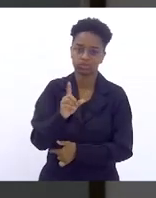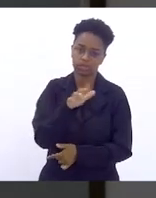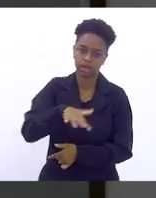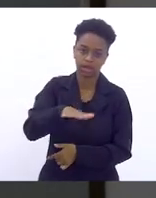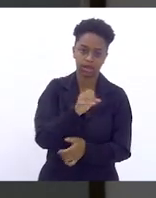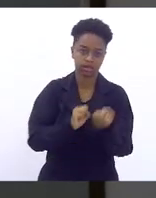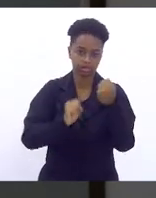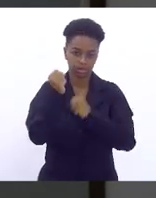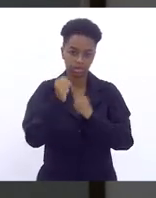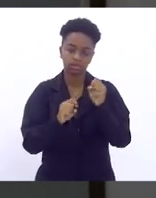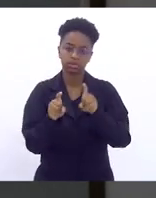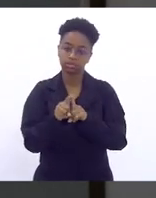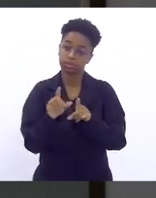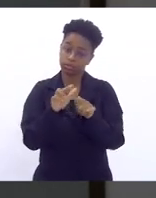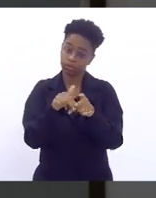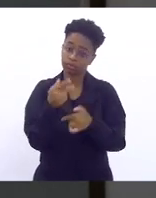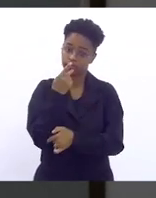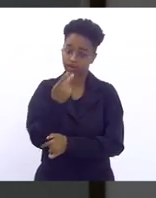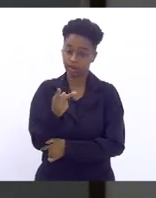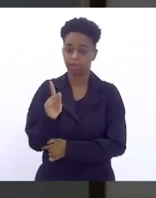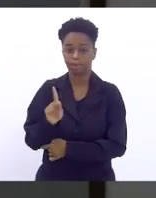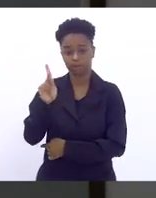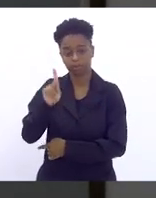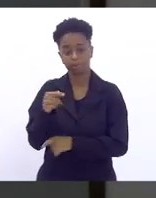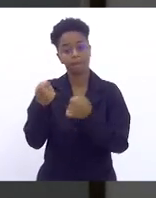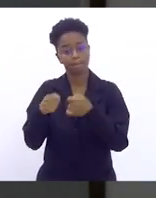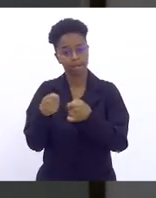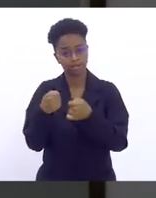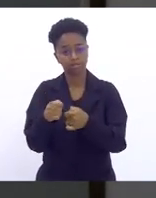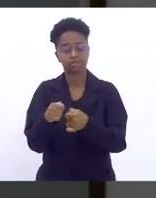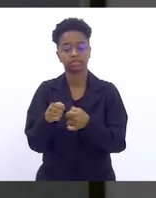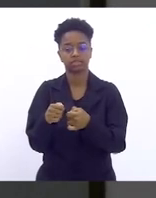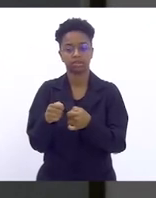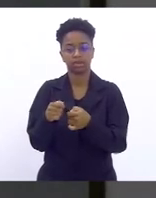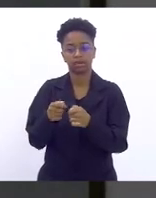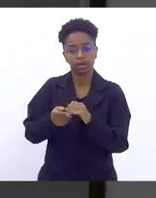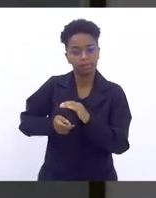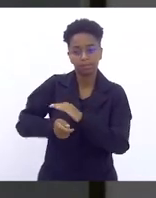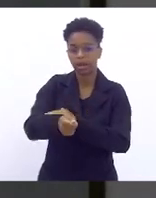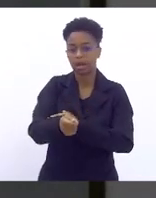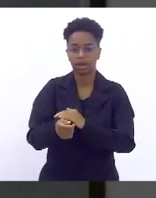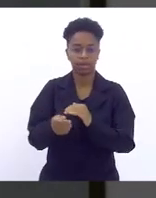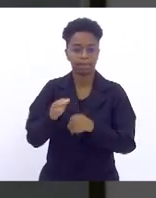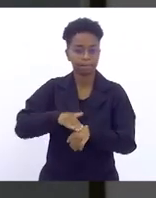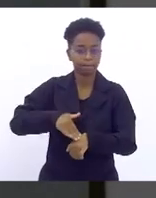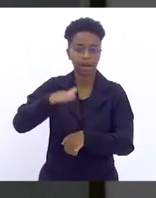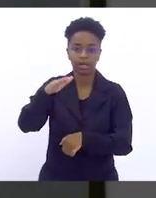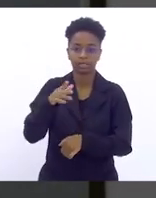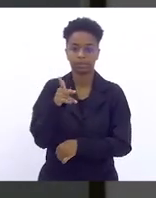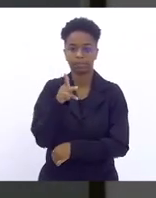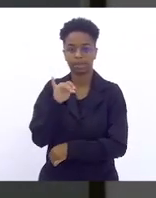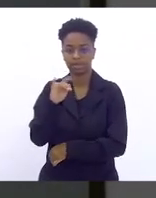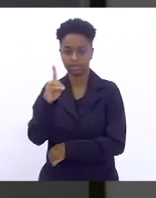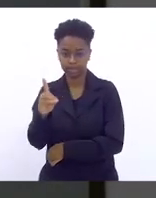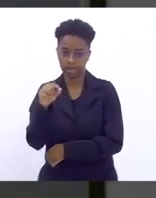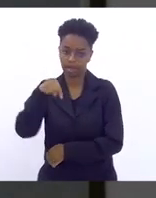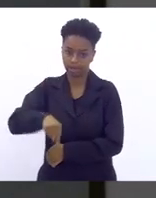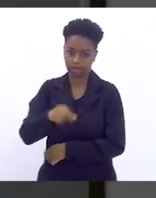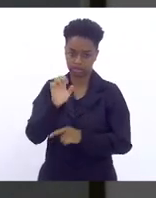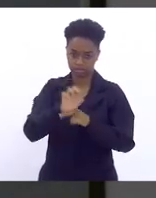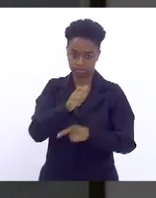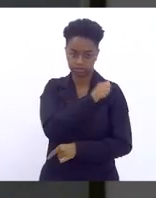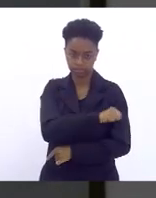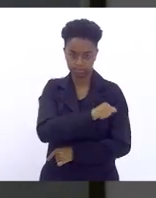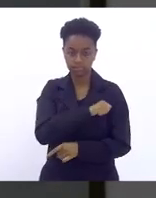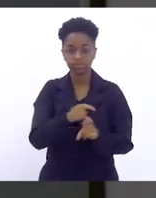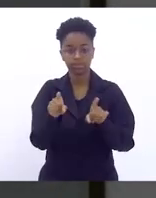potencial e por isso é que eu digo que a Petrobras precisa investir mais aqui ou seja em peder aqui no estado e